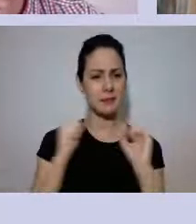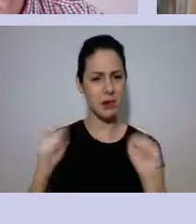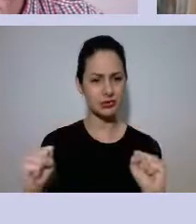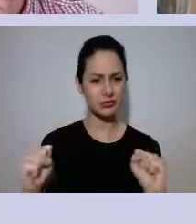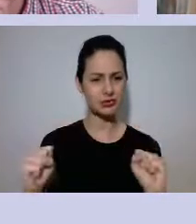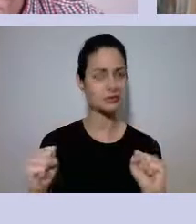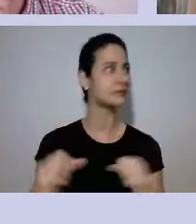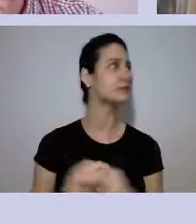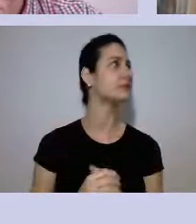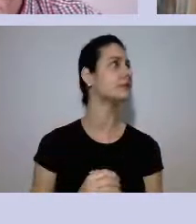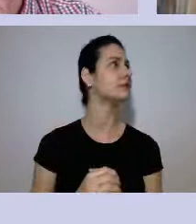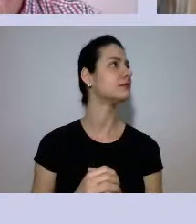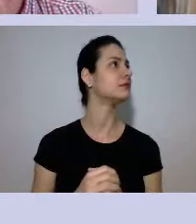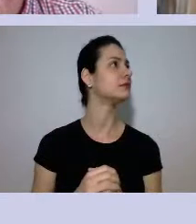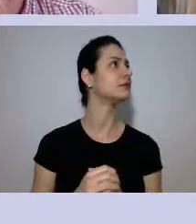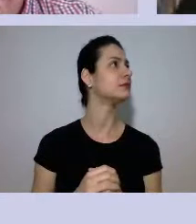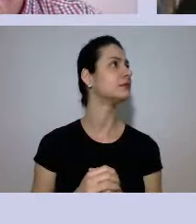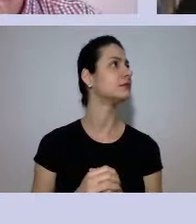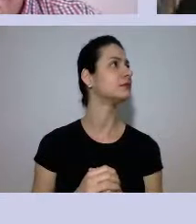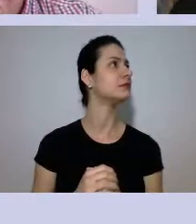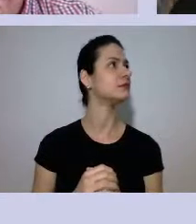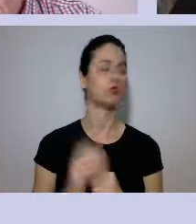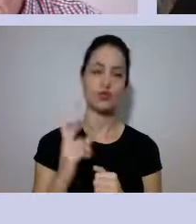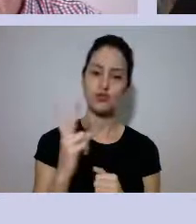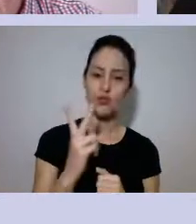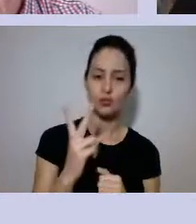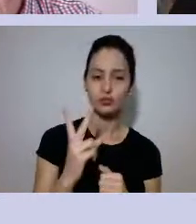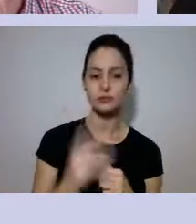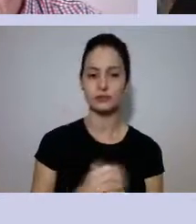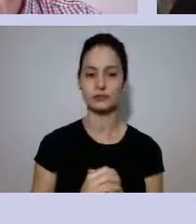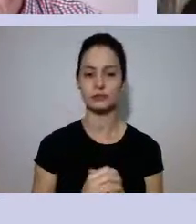responde isso, Cris? A gente deixa os dois nessa fogueira?